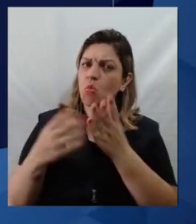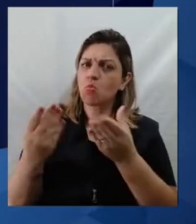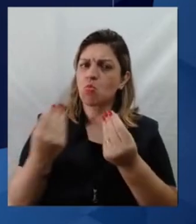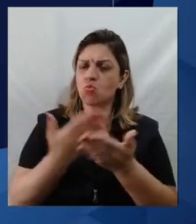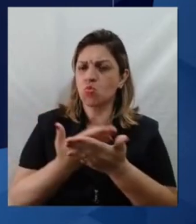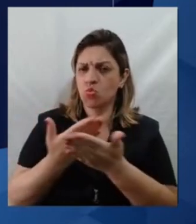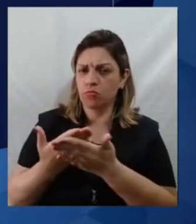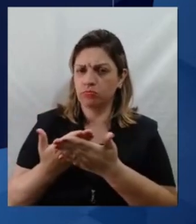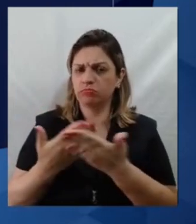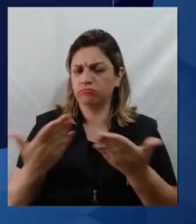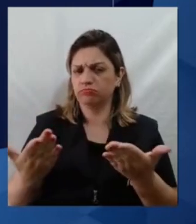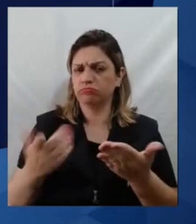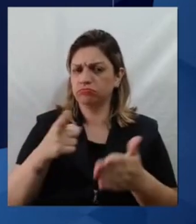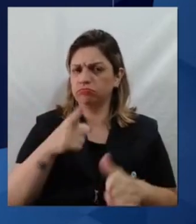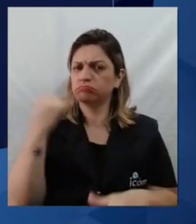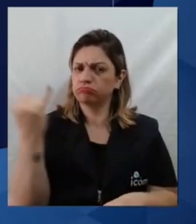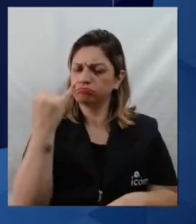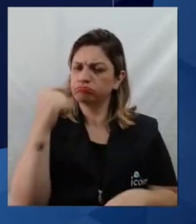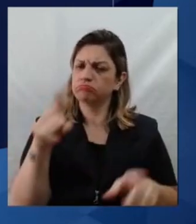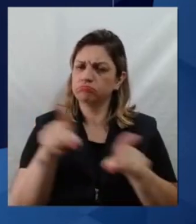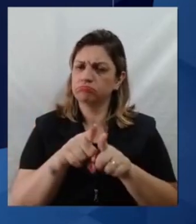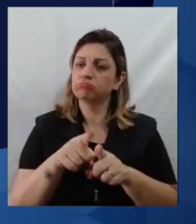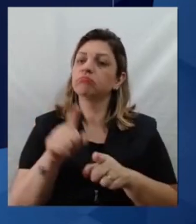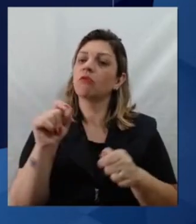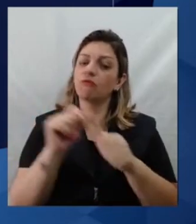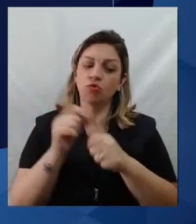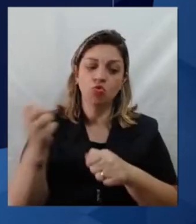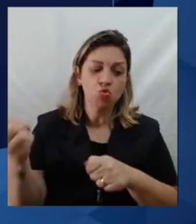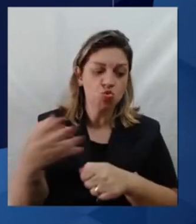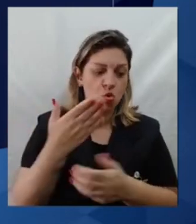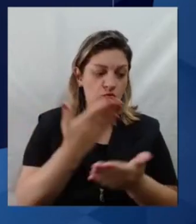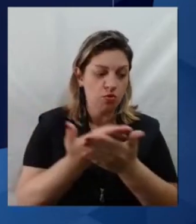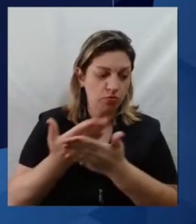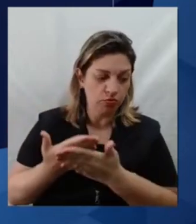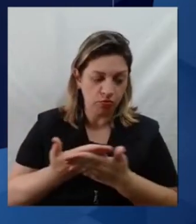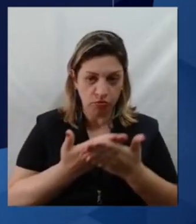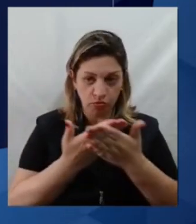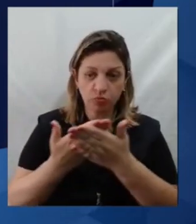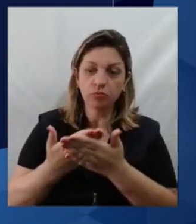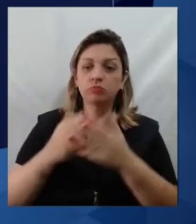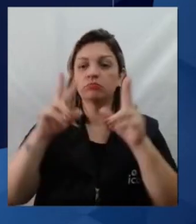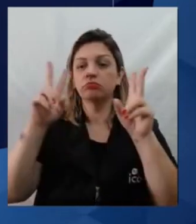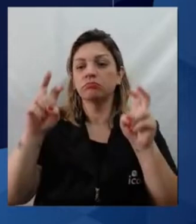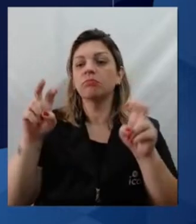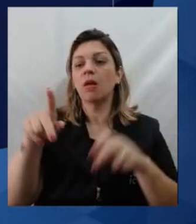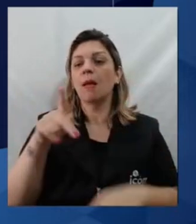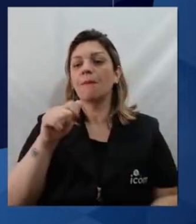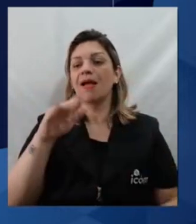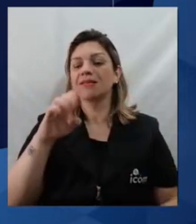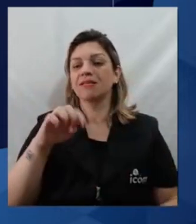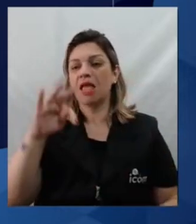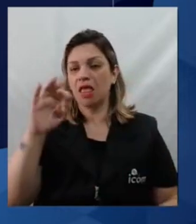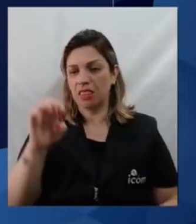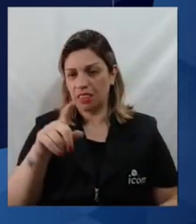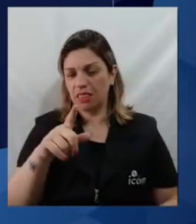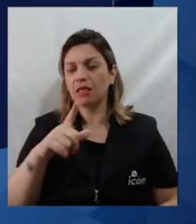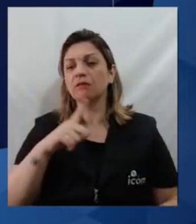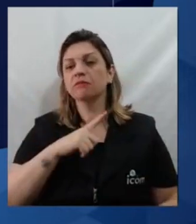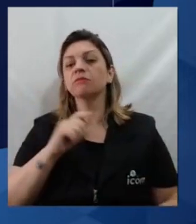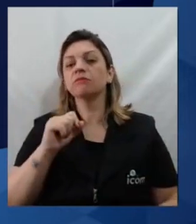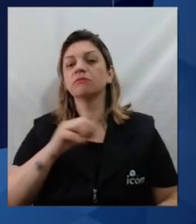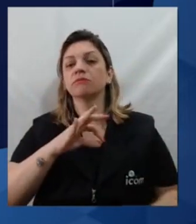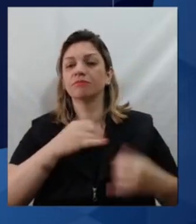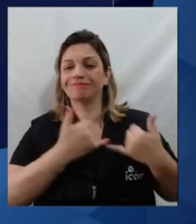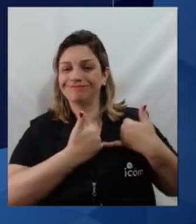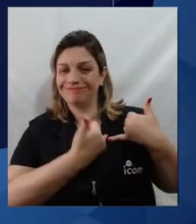seria importante? Foi realizado novos estudos com grupos selecionados de pacientes, incluindo que realizaram o cateterismo cardíaco direito antes